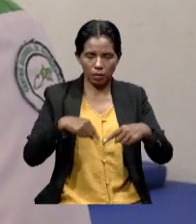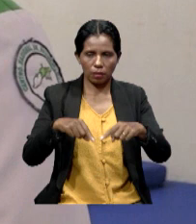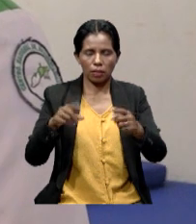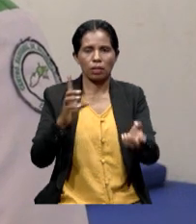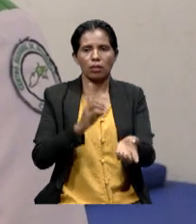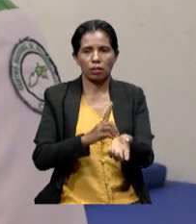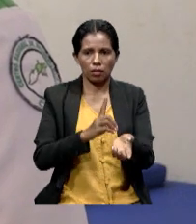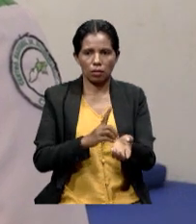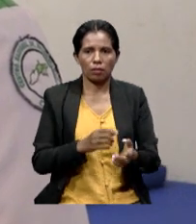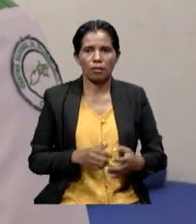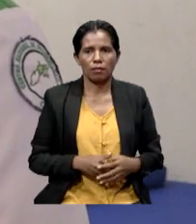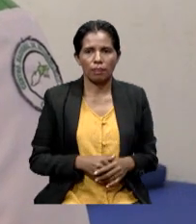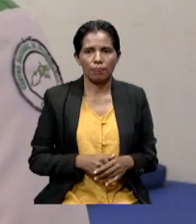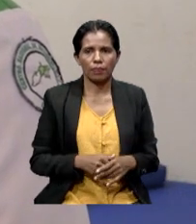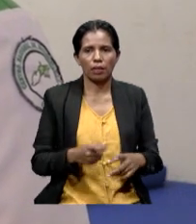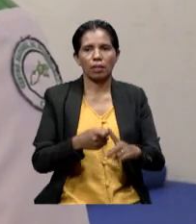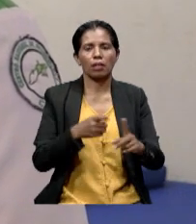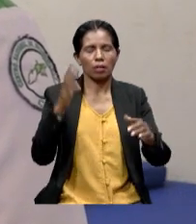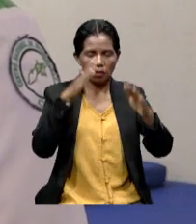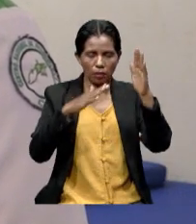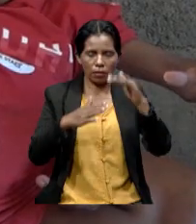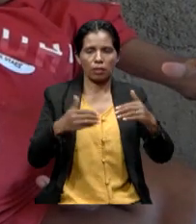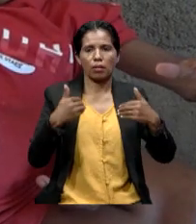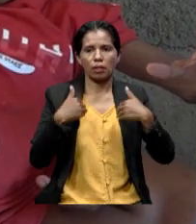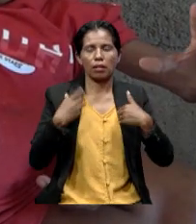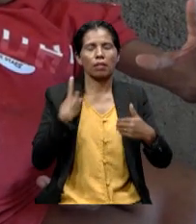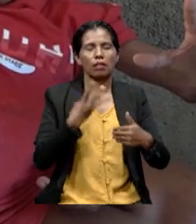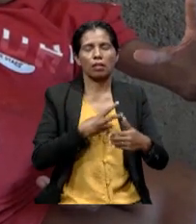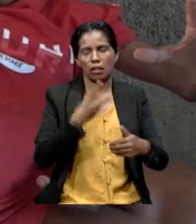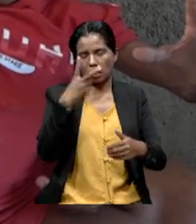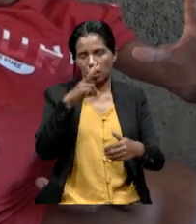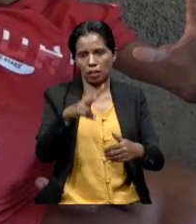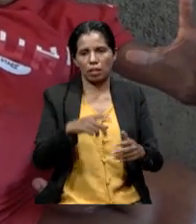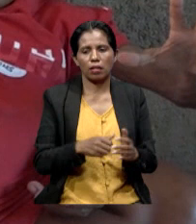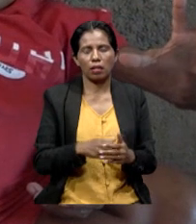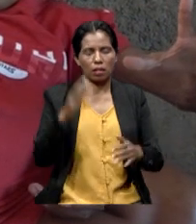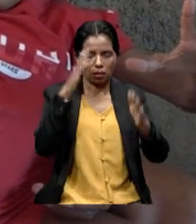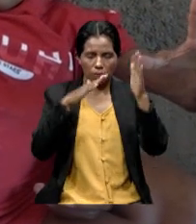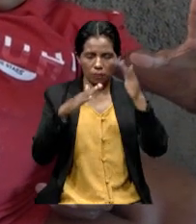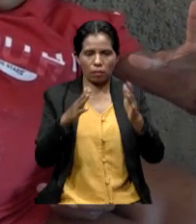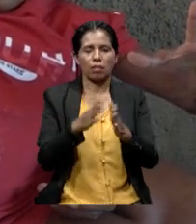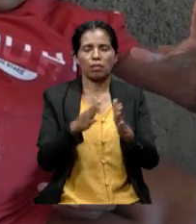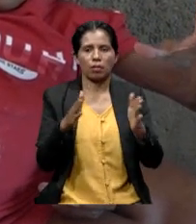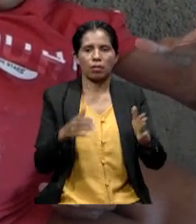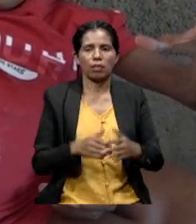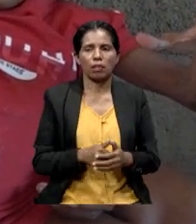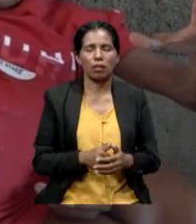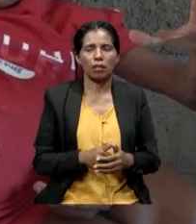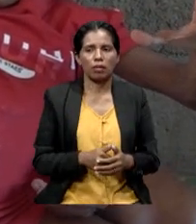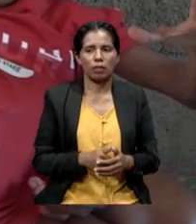médico. Liu si problema ne beke iha ita hare kata nia problema celebra